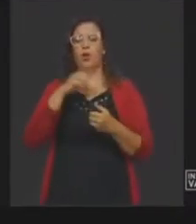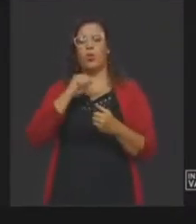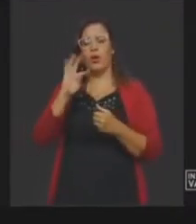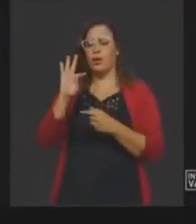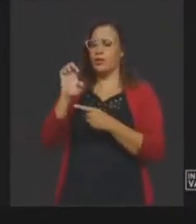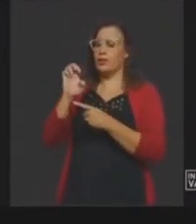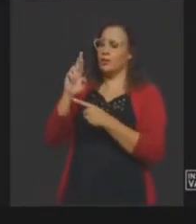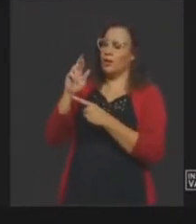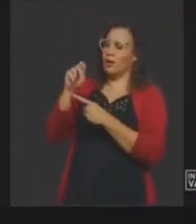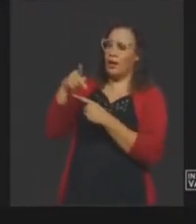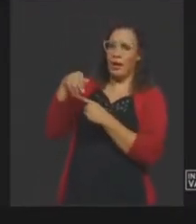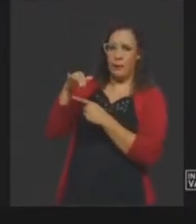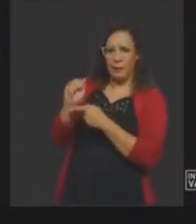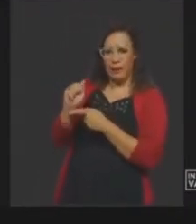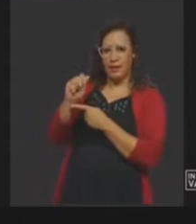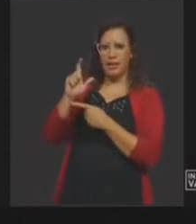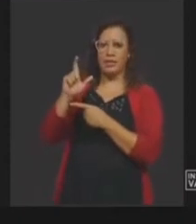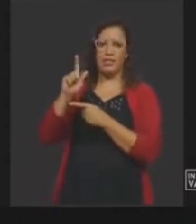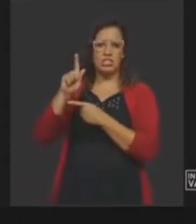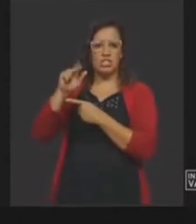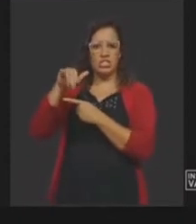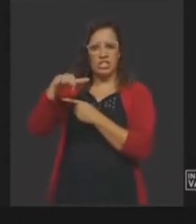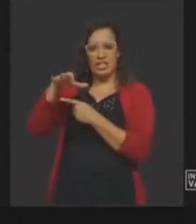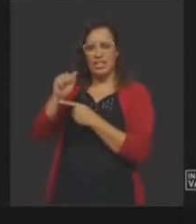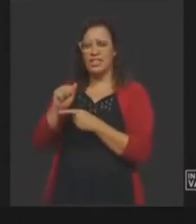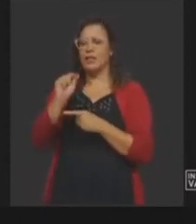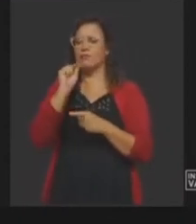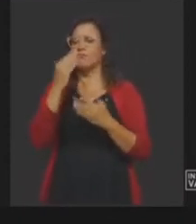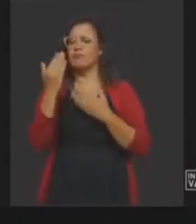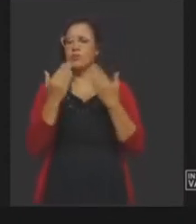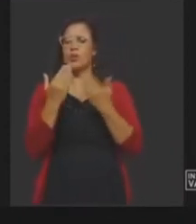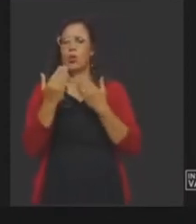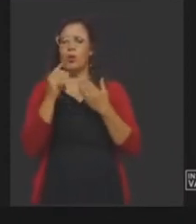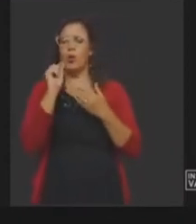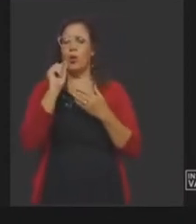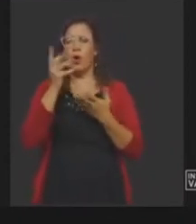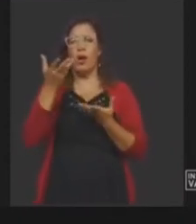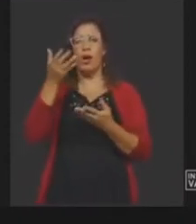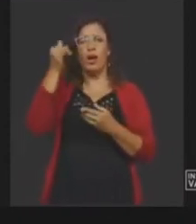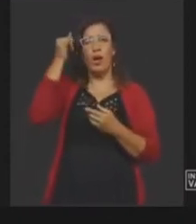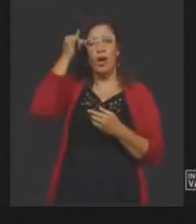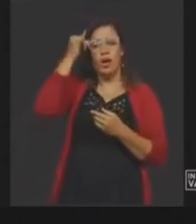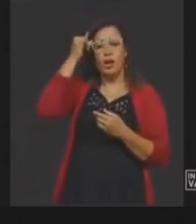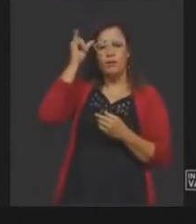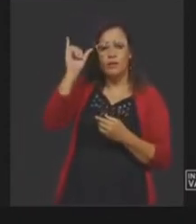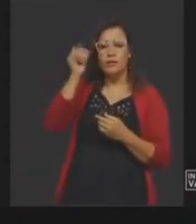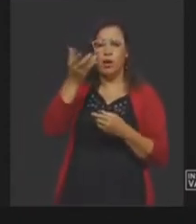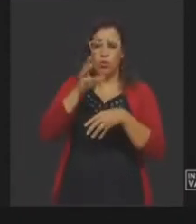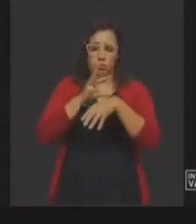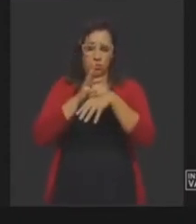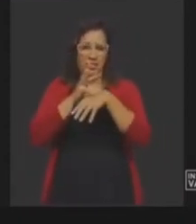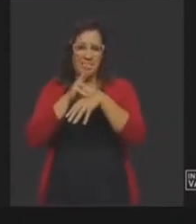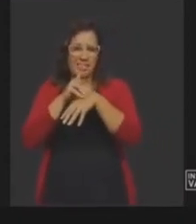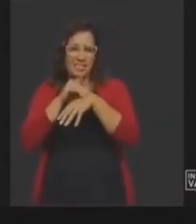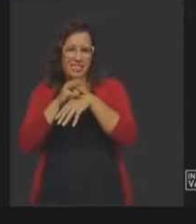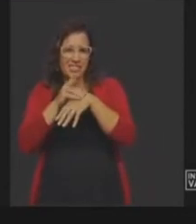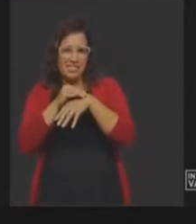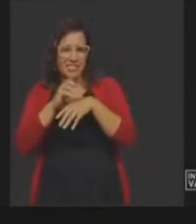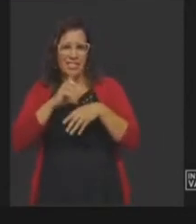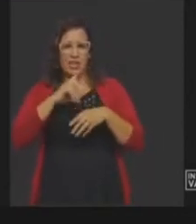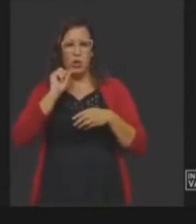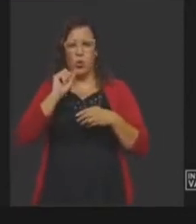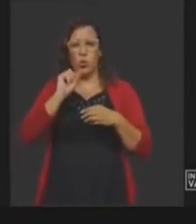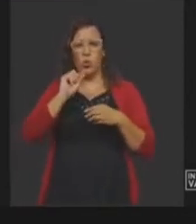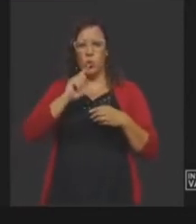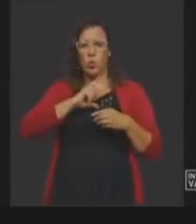geniterapia. Tem o objetivo de curar ou prevenir enfermidades genéticas,